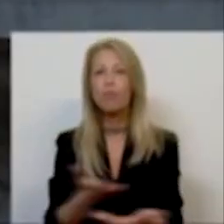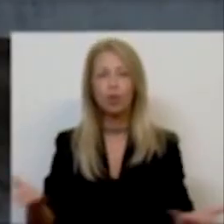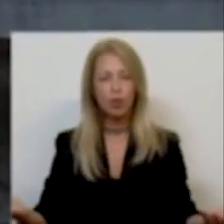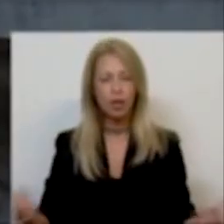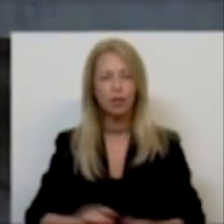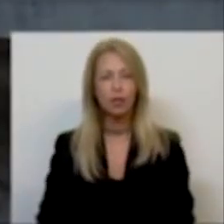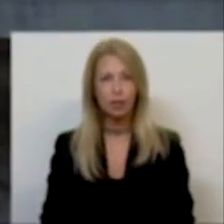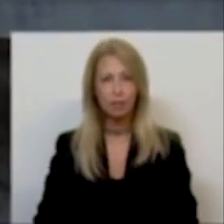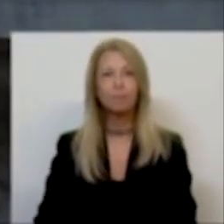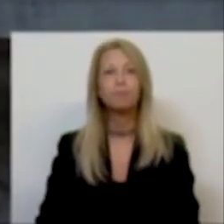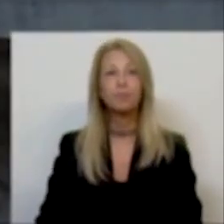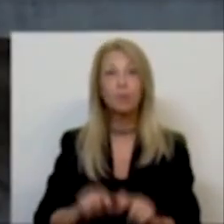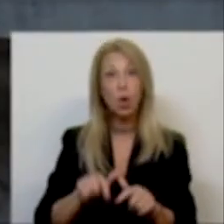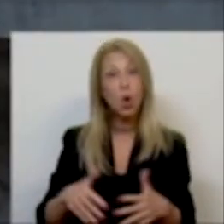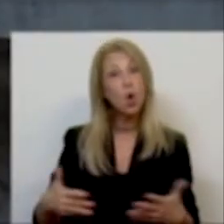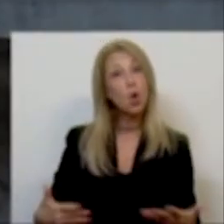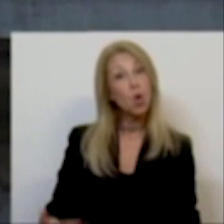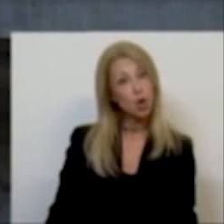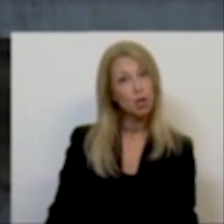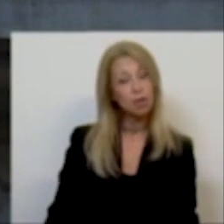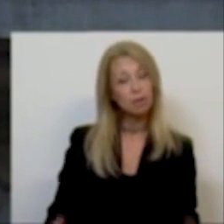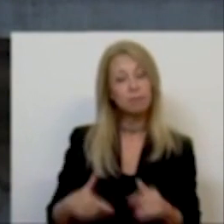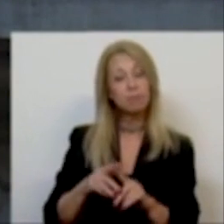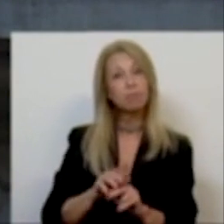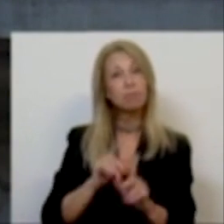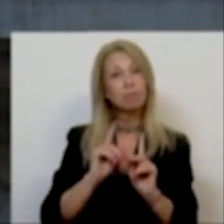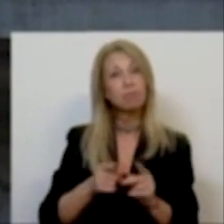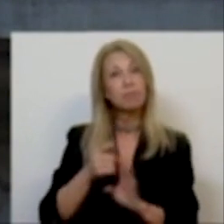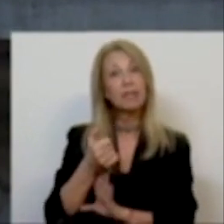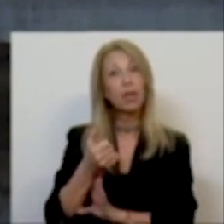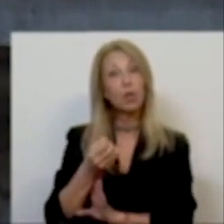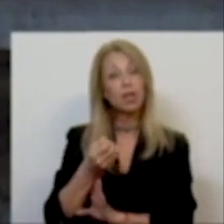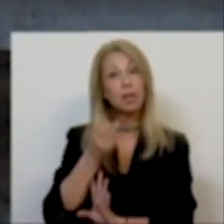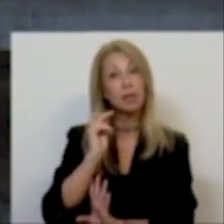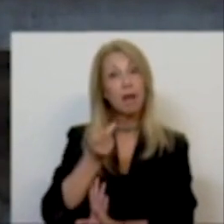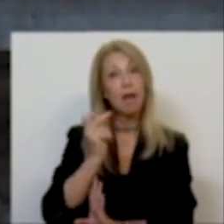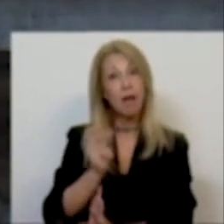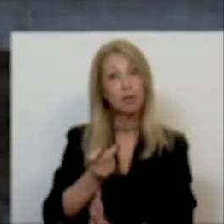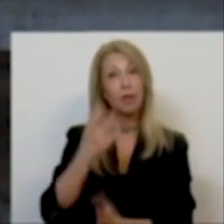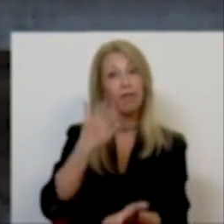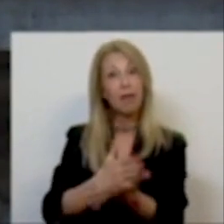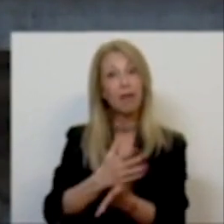Entramos hoje no 50º ano até ao 25 de